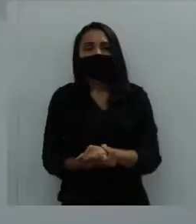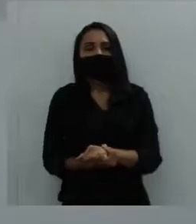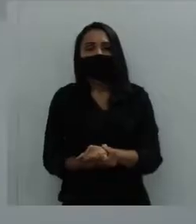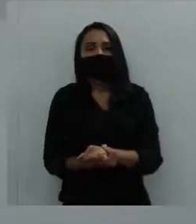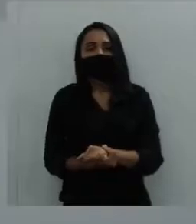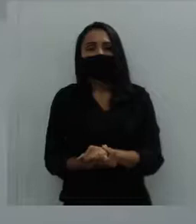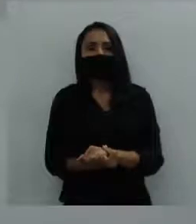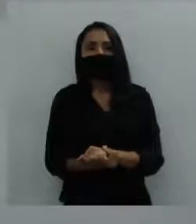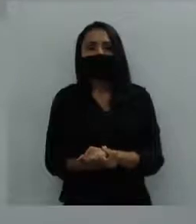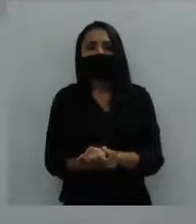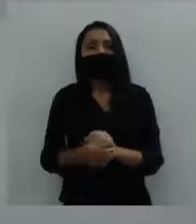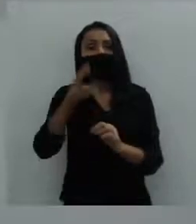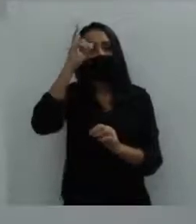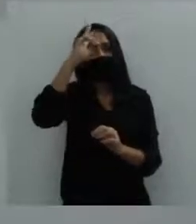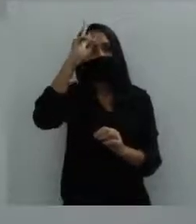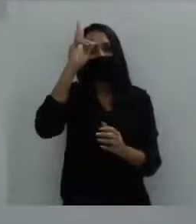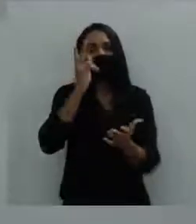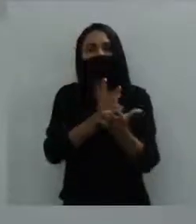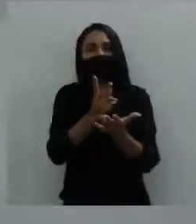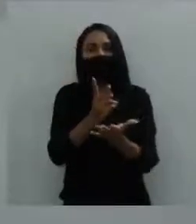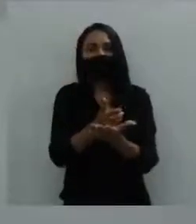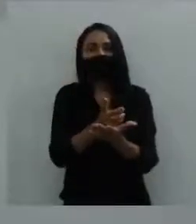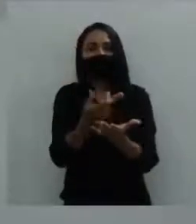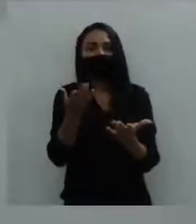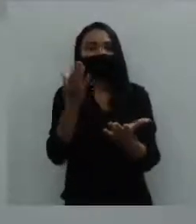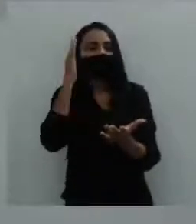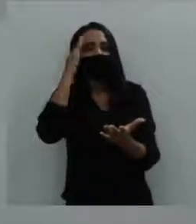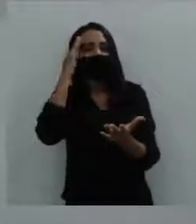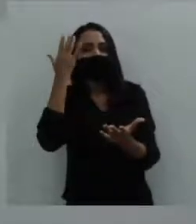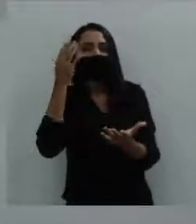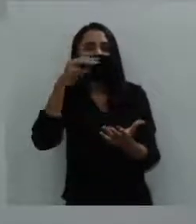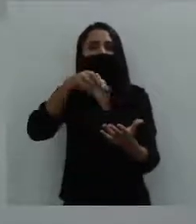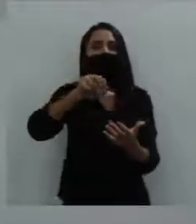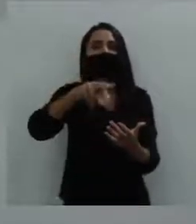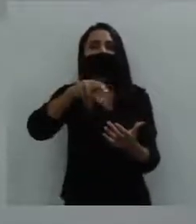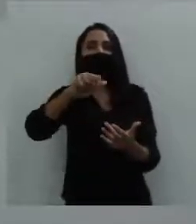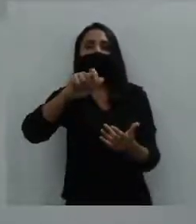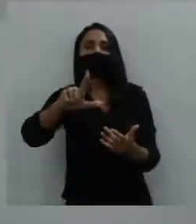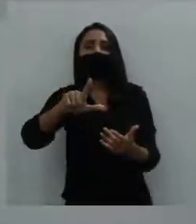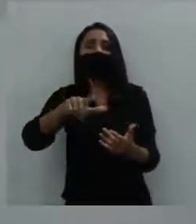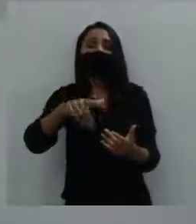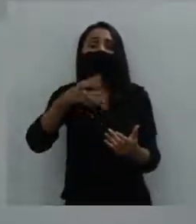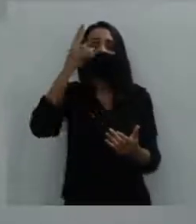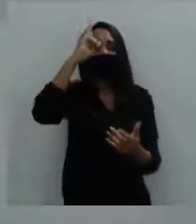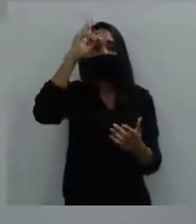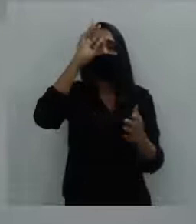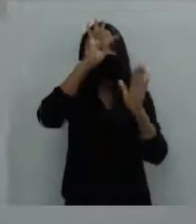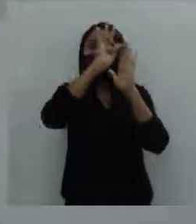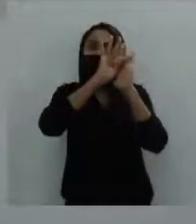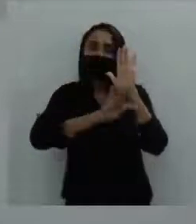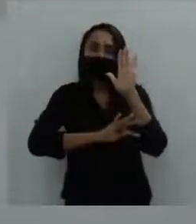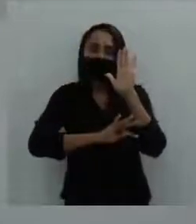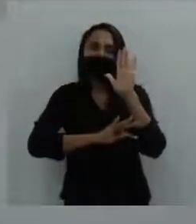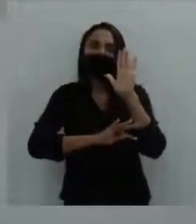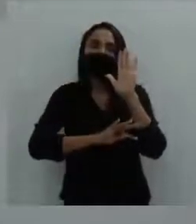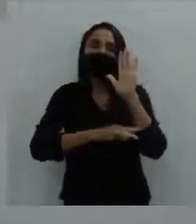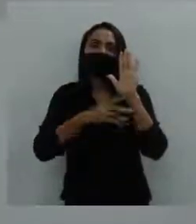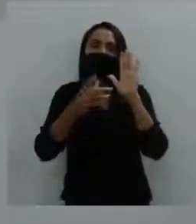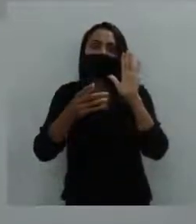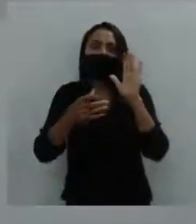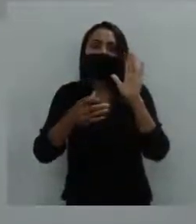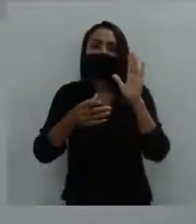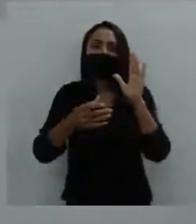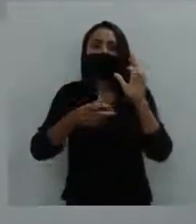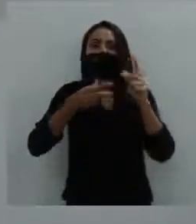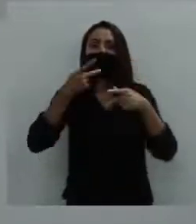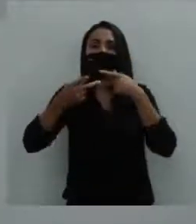seguinte questão. Lembrar sempre da questão moral, moral, moral. Lembrar que eram textos, repito, como eles eram oralizados,